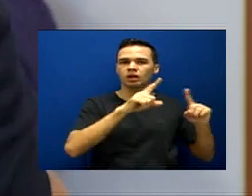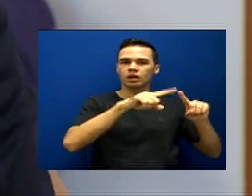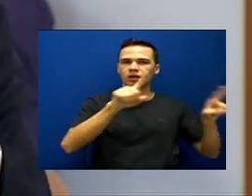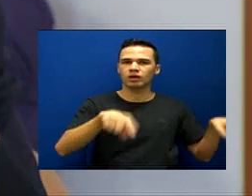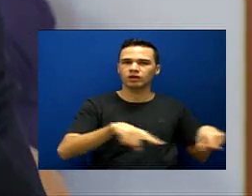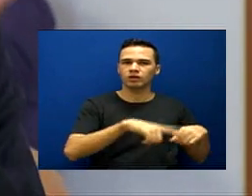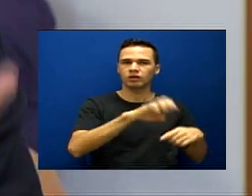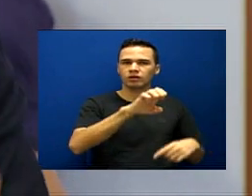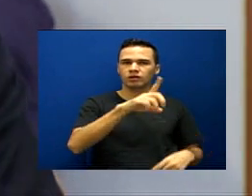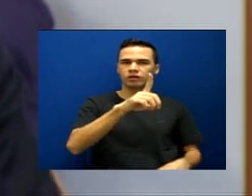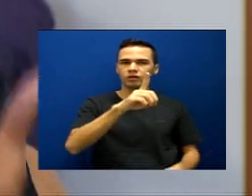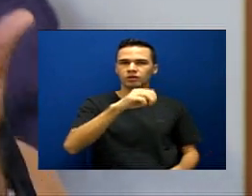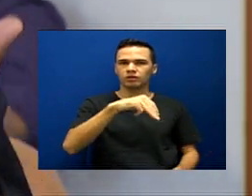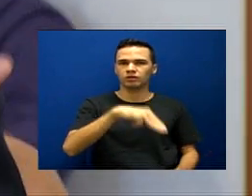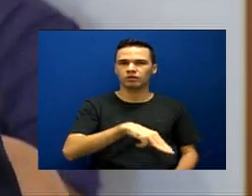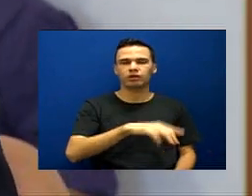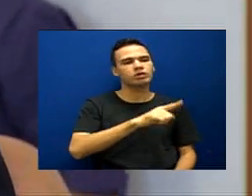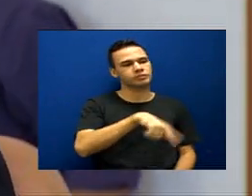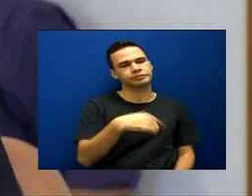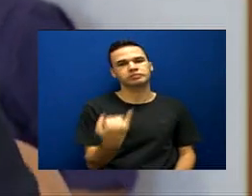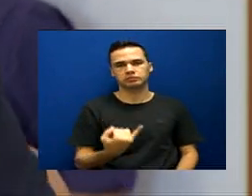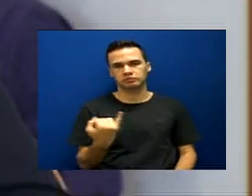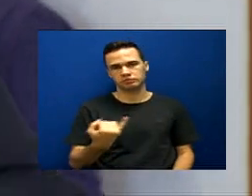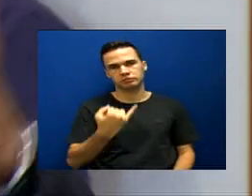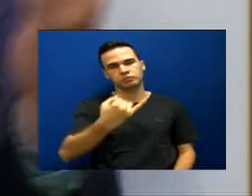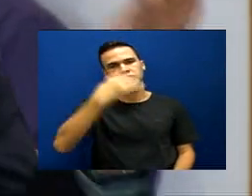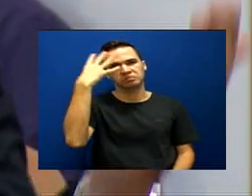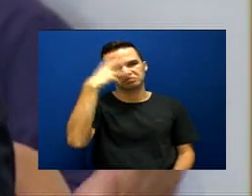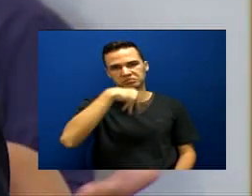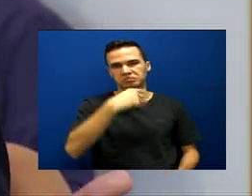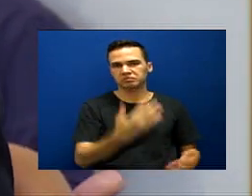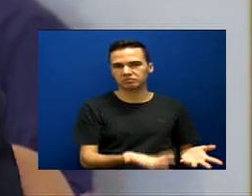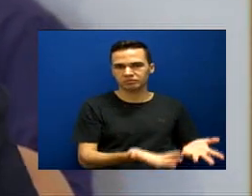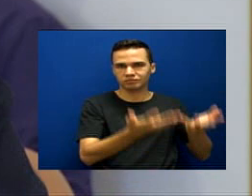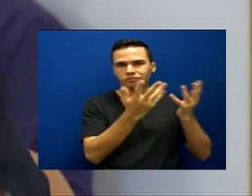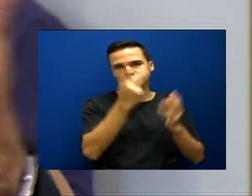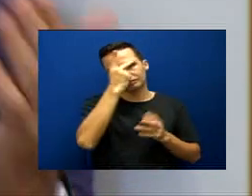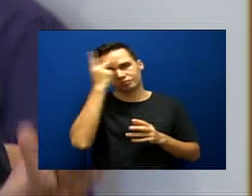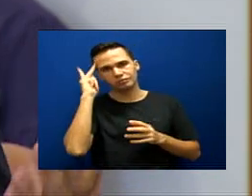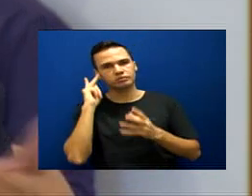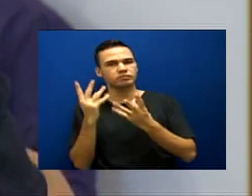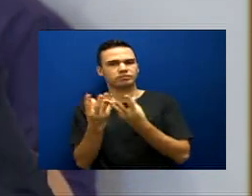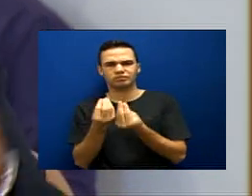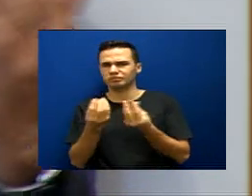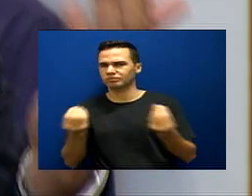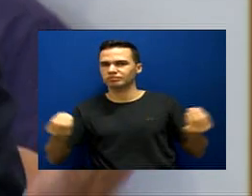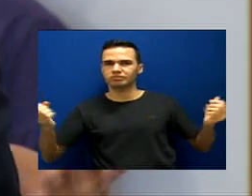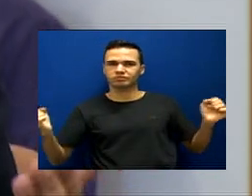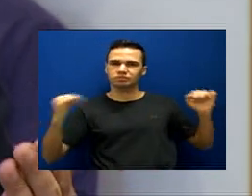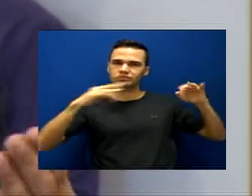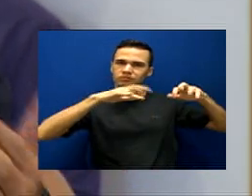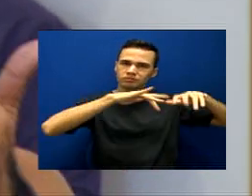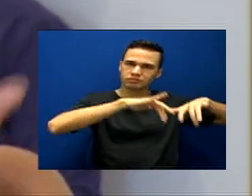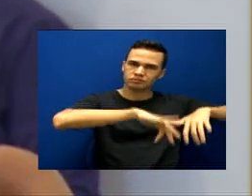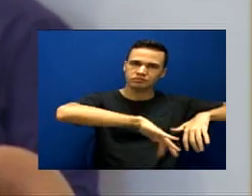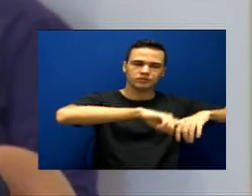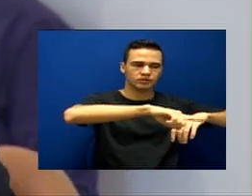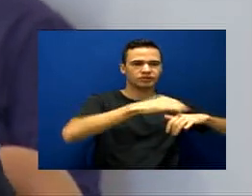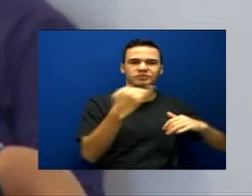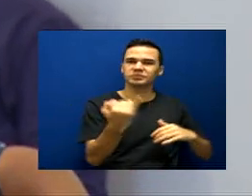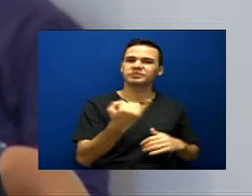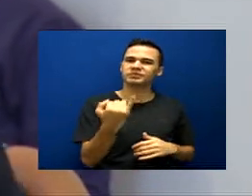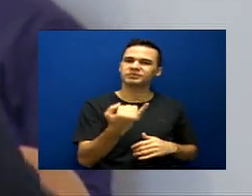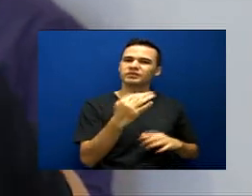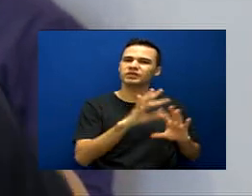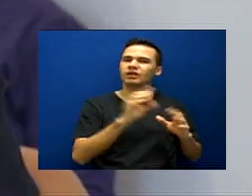um ginásio tremendamente importante, bonito, que hoje acolhe muitas pessoas, que está atraindo coisas importantes, e